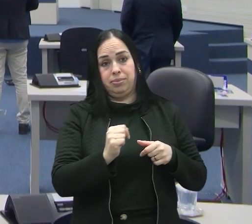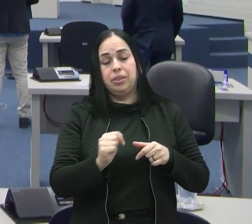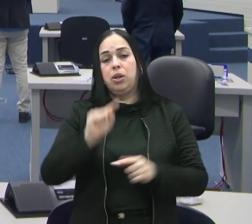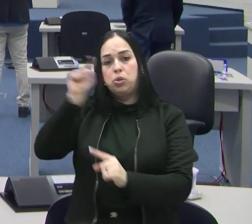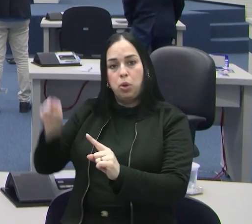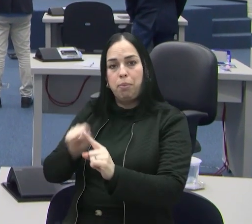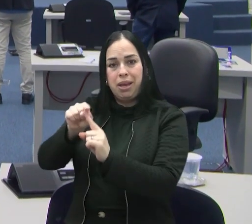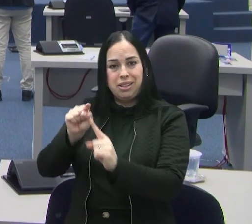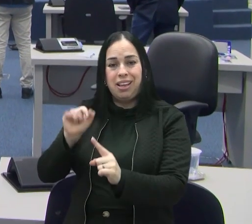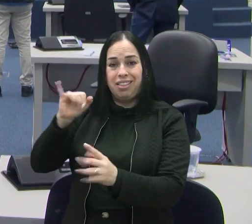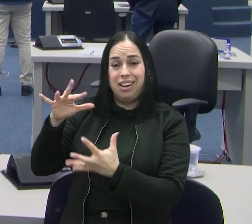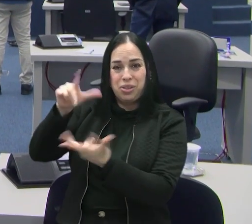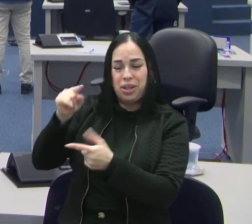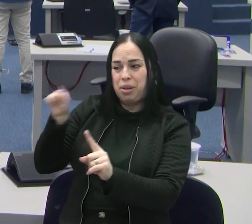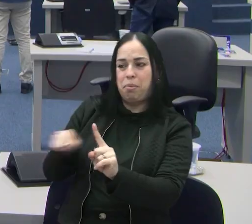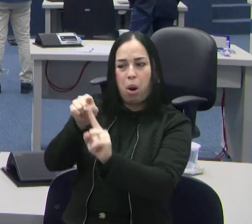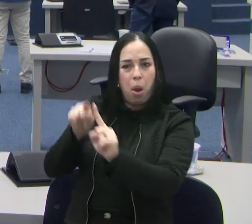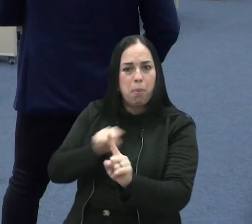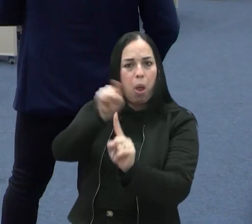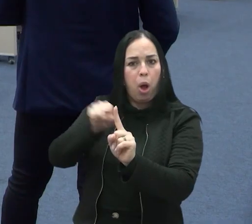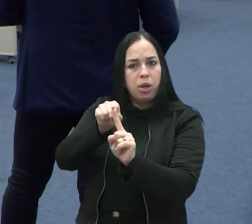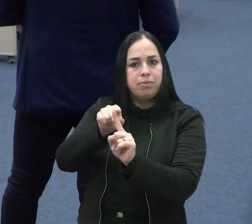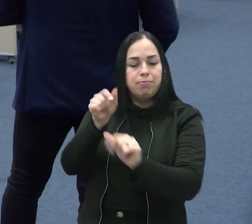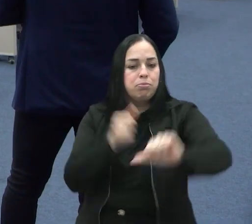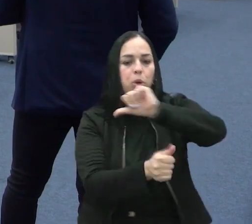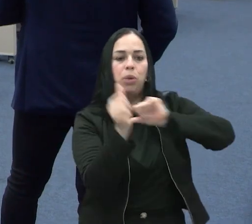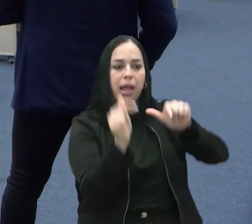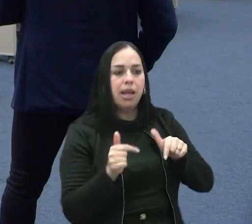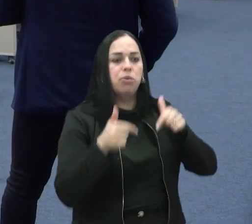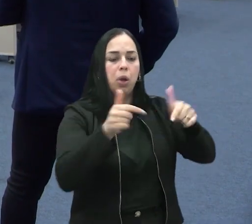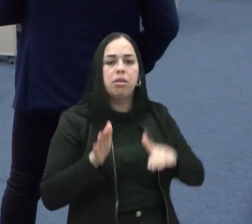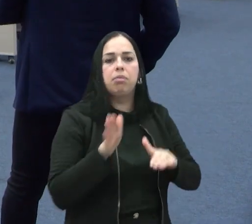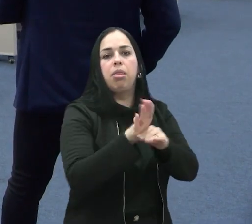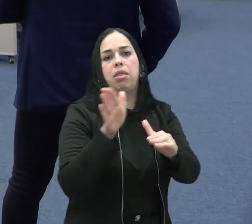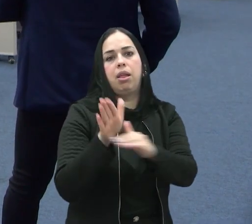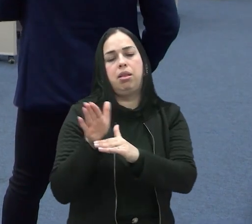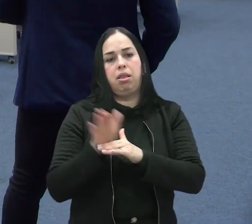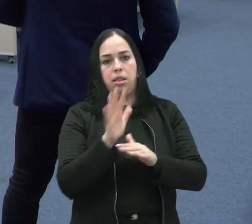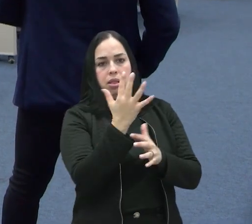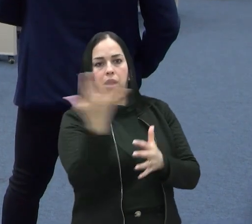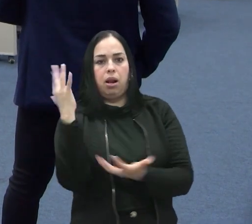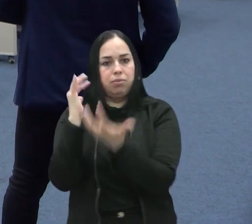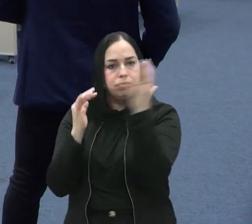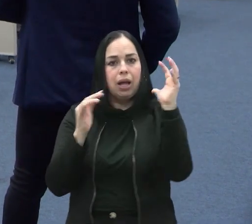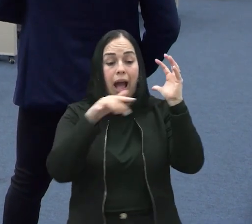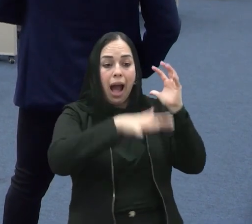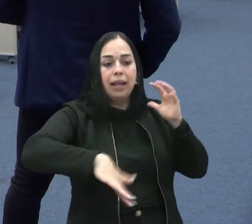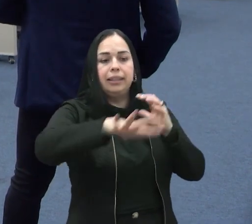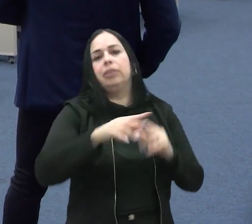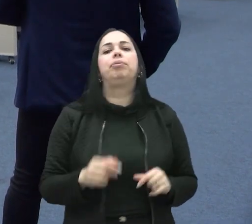é transformar as metas internacionais em ações que beneficiem a comunidade e o meio